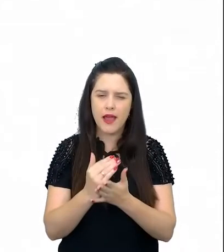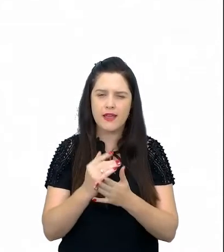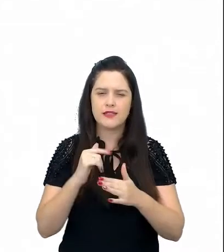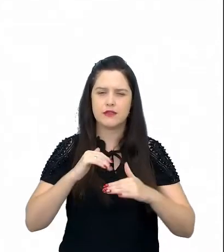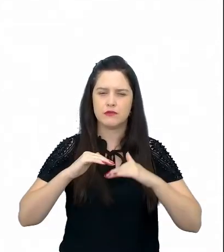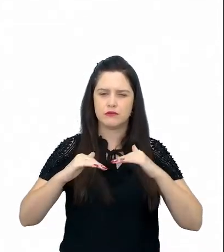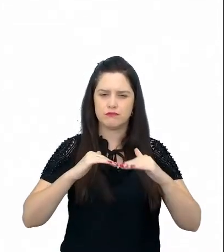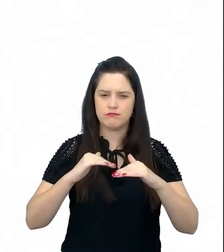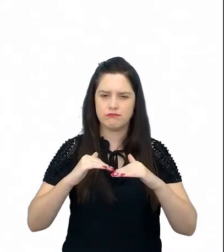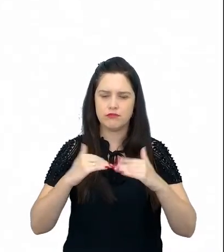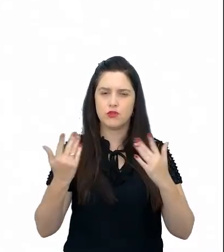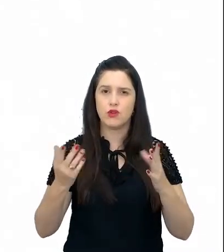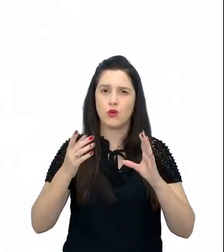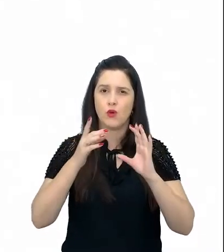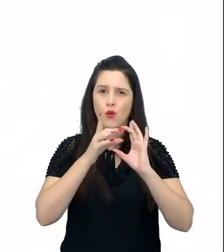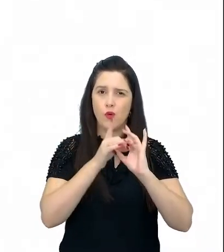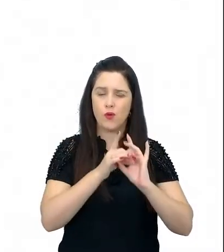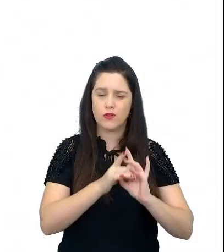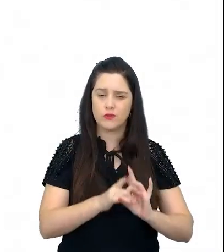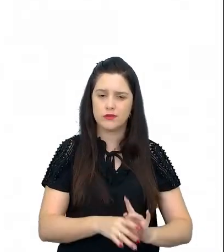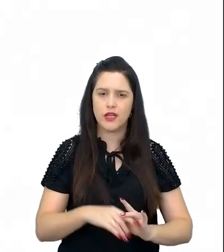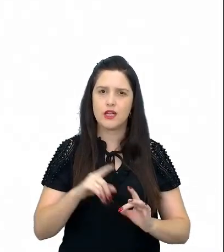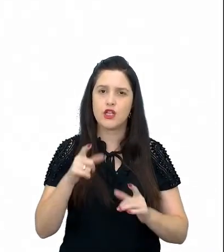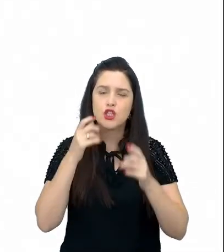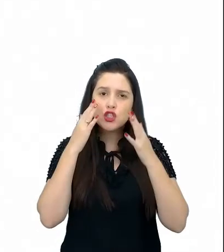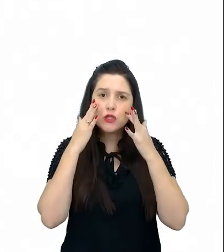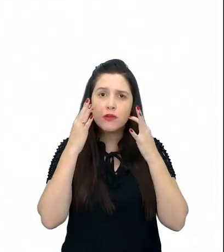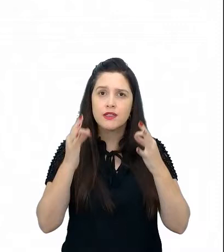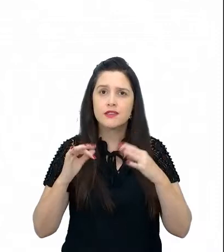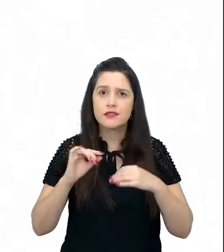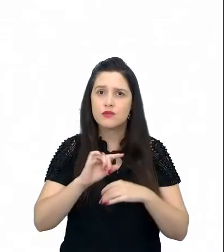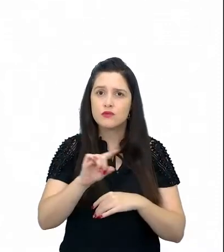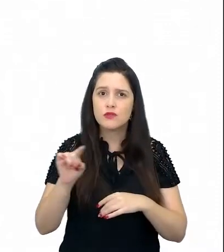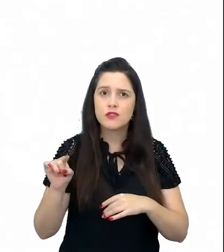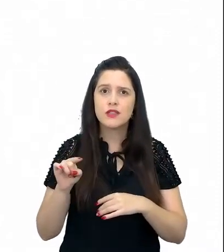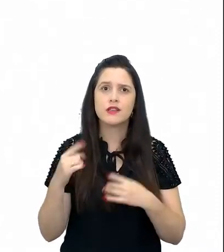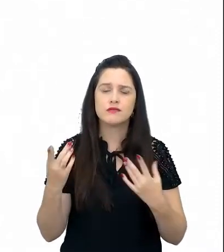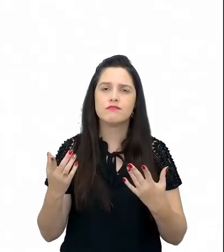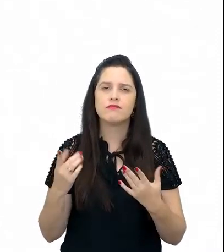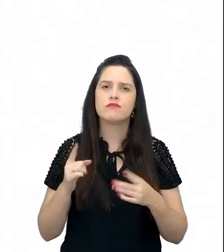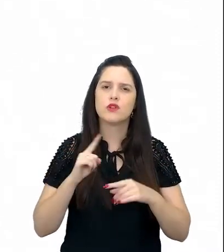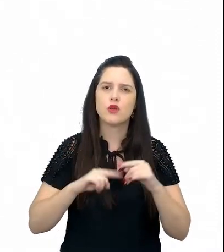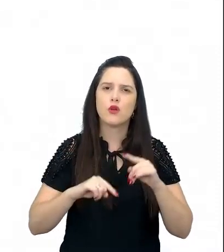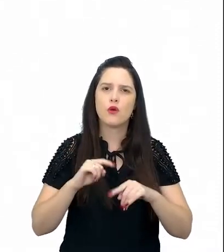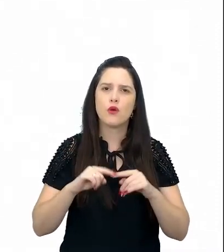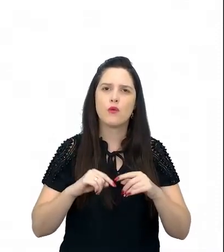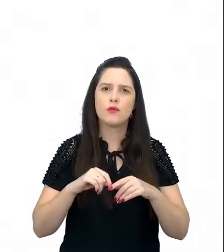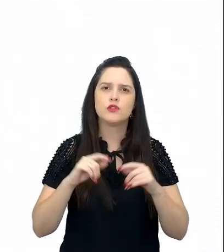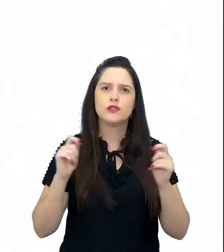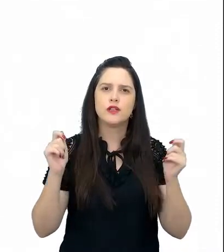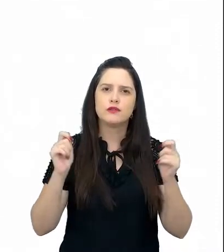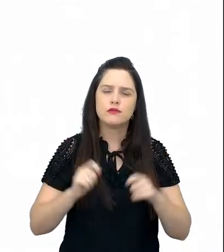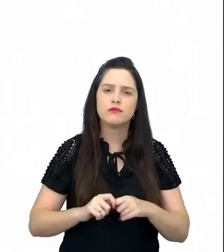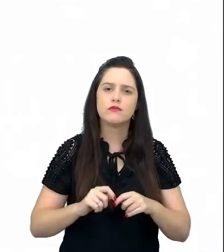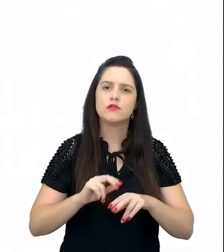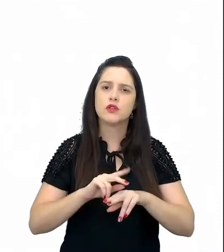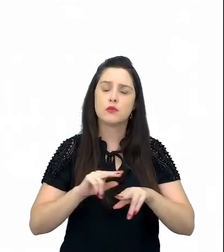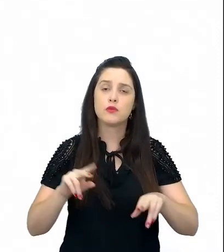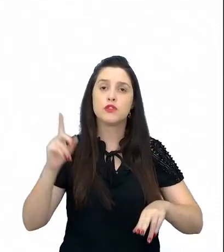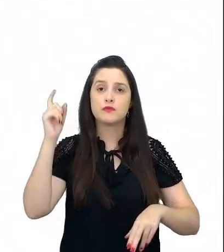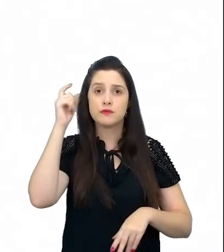pagar duplicou. Aí eu chamo a atenção de vocês. Por conta da pandemia ou por conta de algumas coisas, aí os nossos alunos estão com muitas